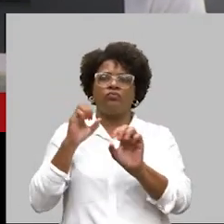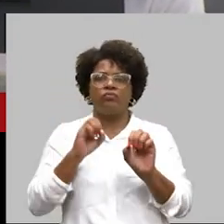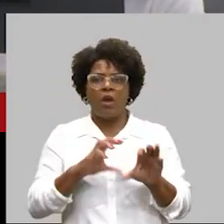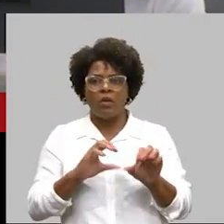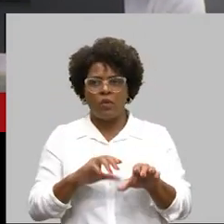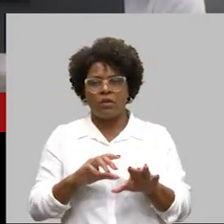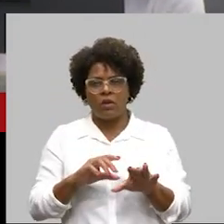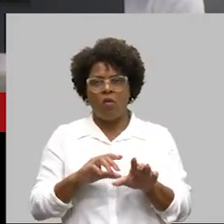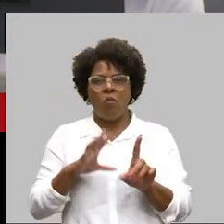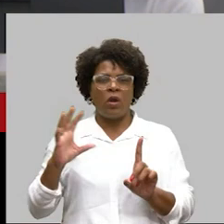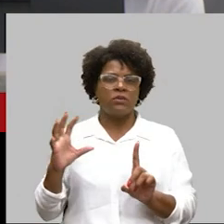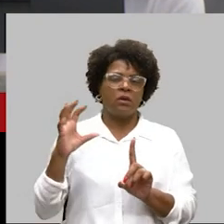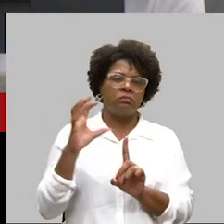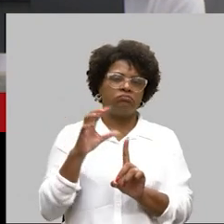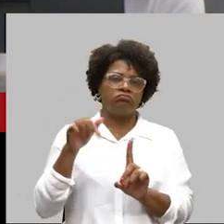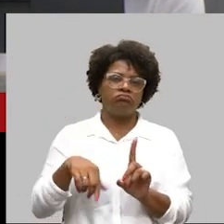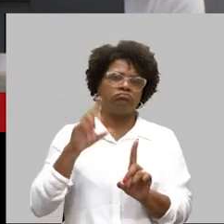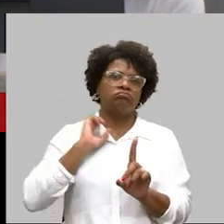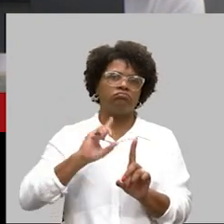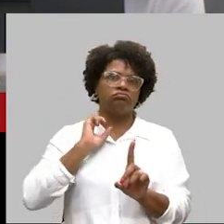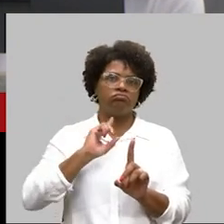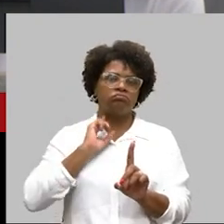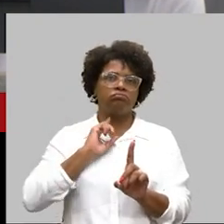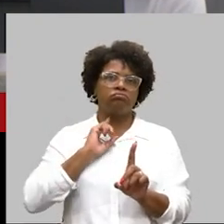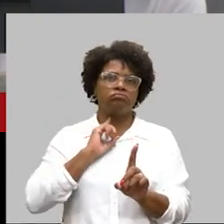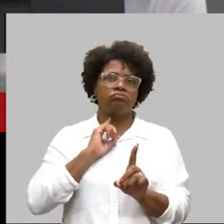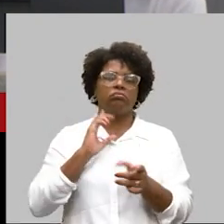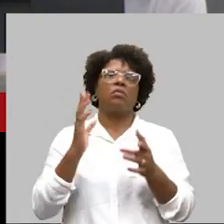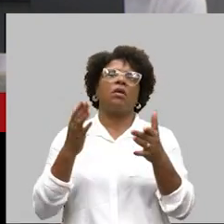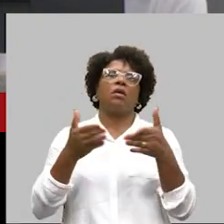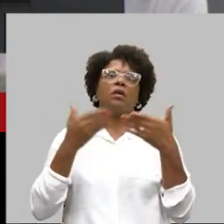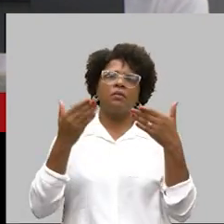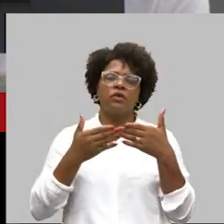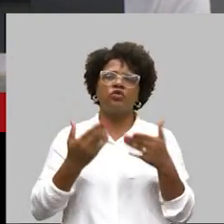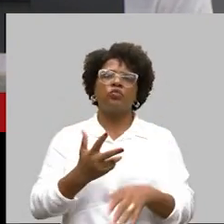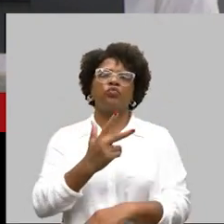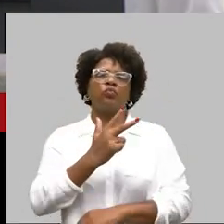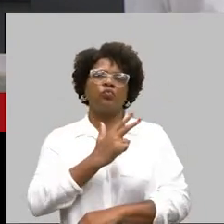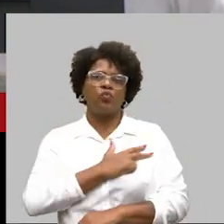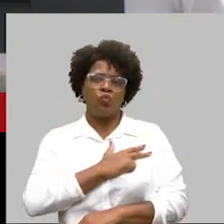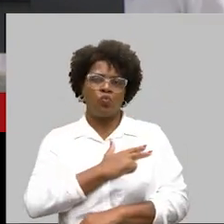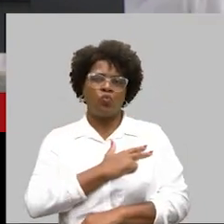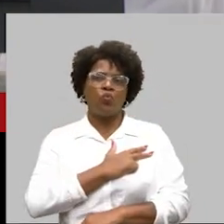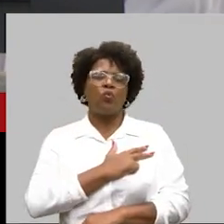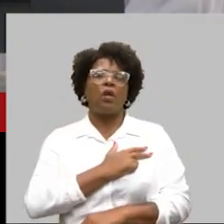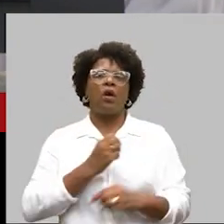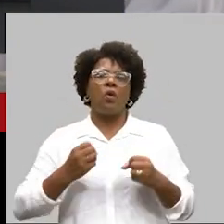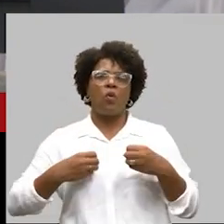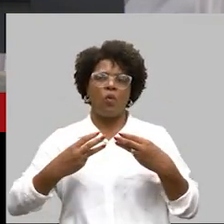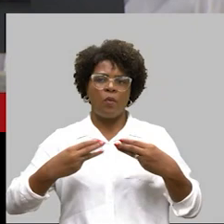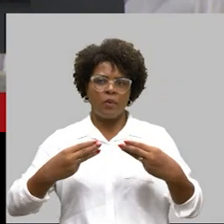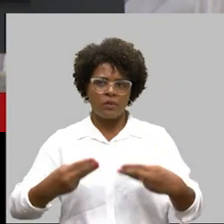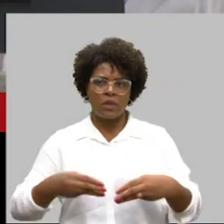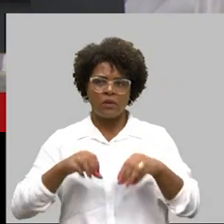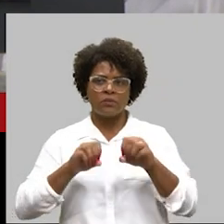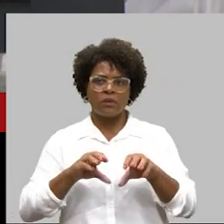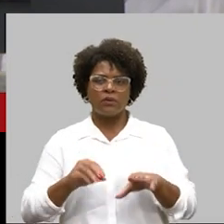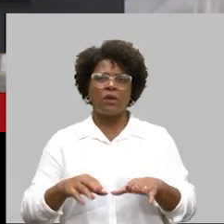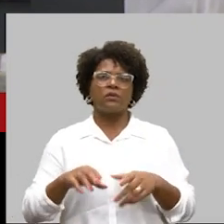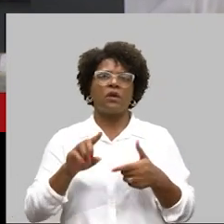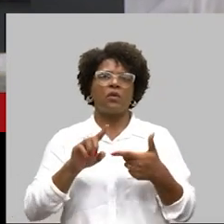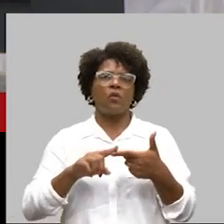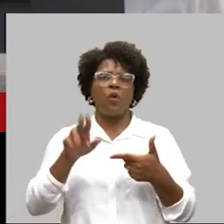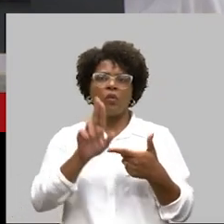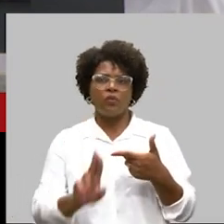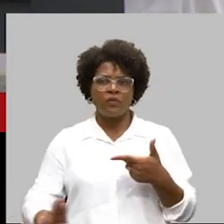Minas e contamos com lula com o Ministério da Educação com as Universidades institutos federais com a